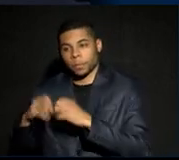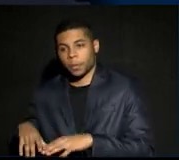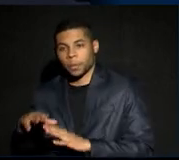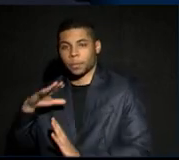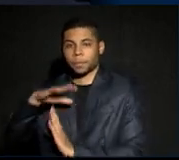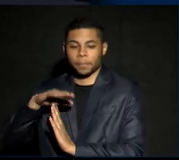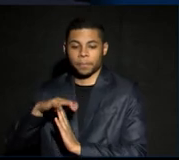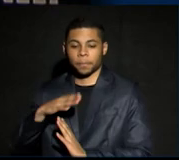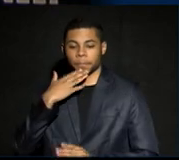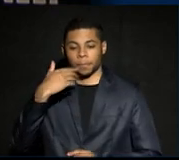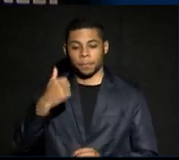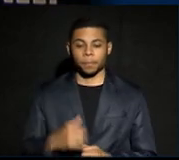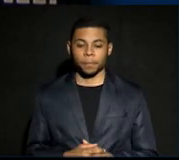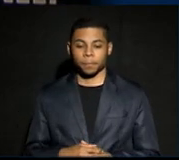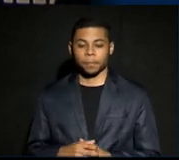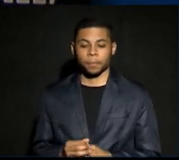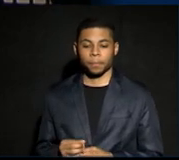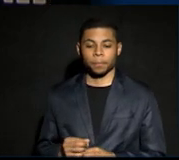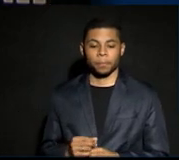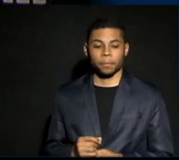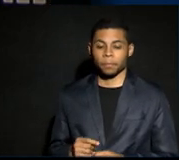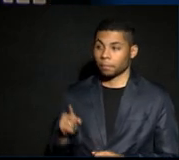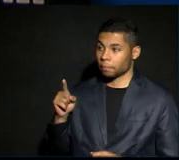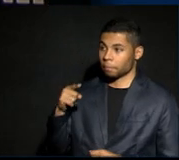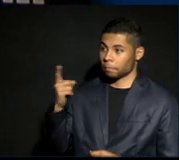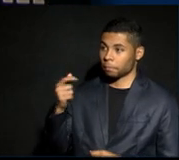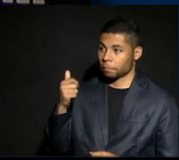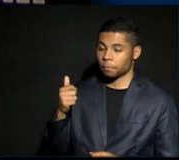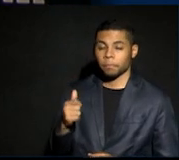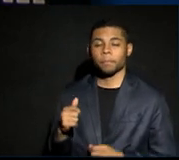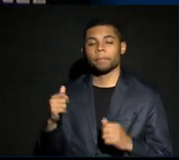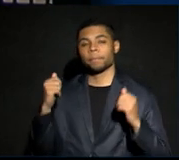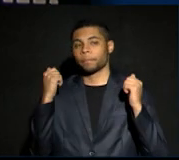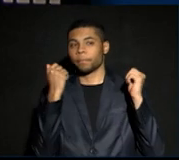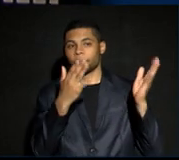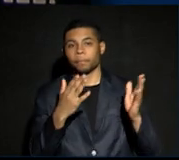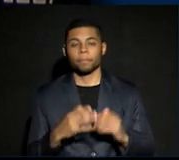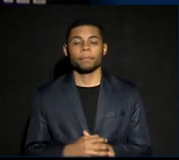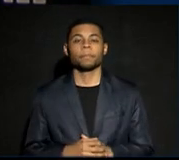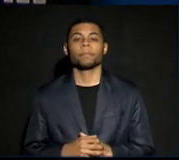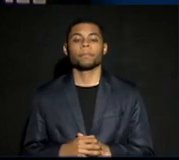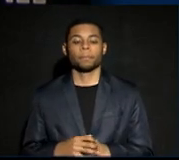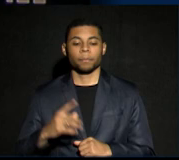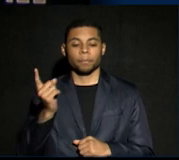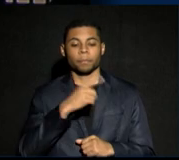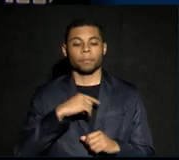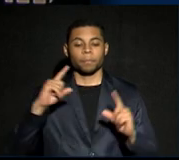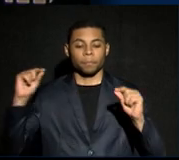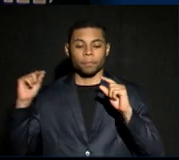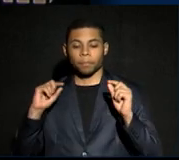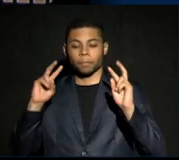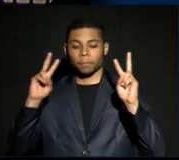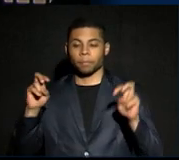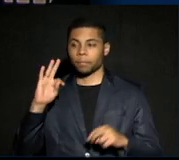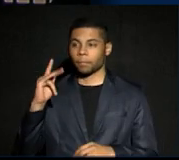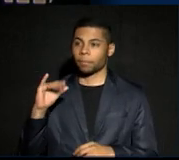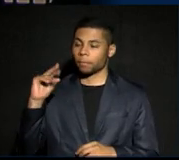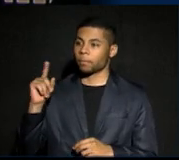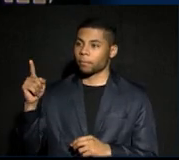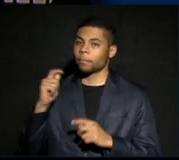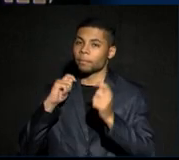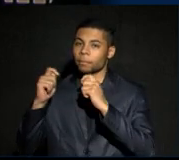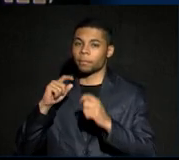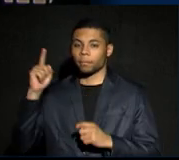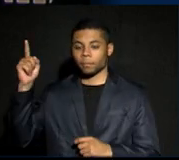e meta de primário. Indo para o cenário externo, A gente discutiu hoje bastante, o Thiago